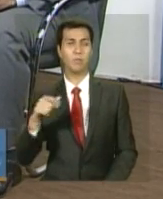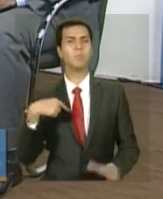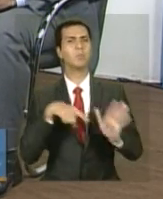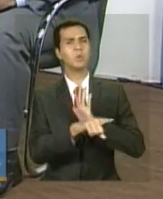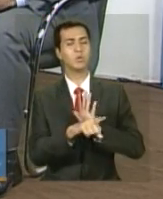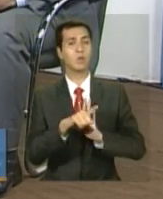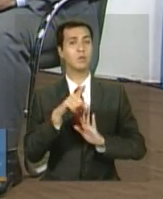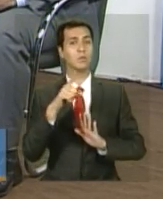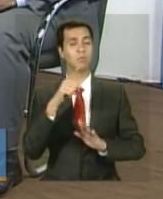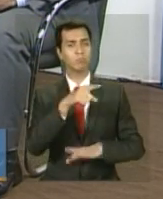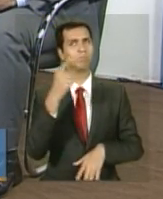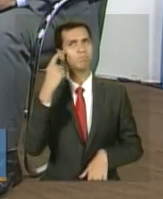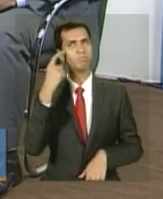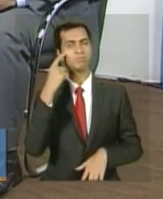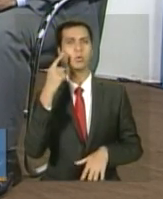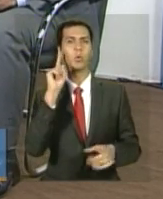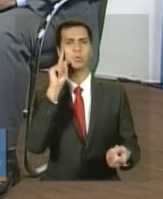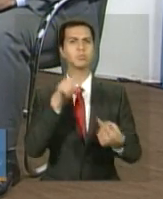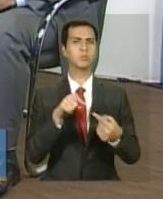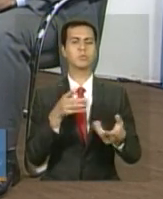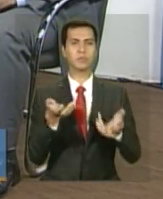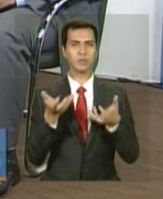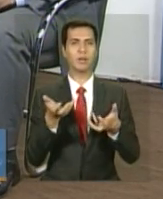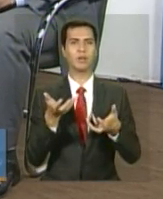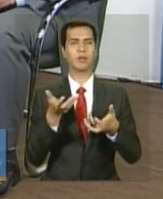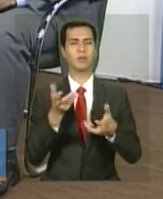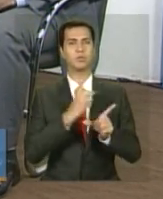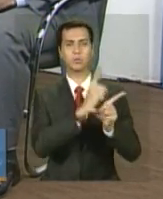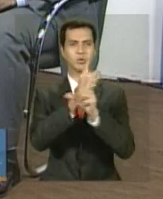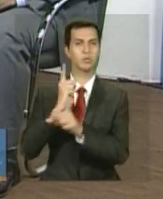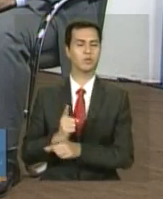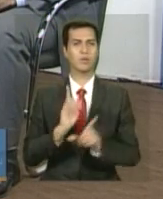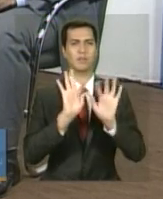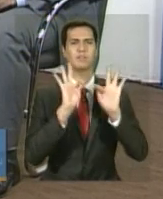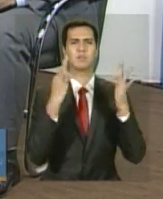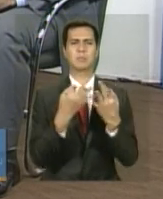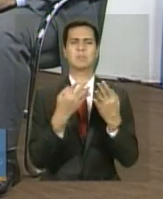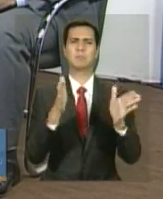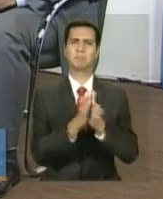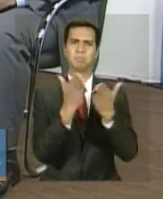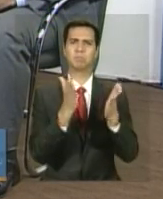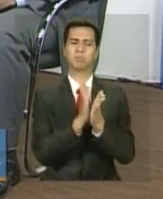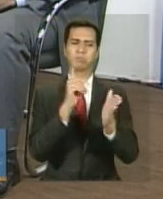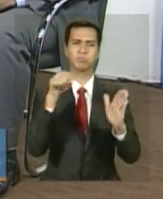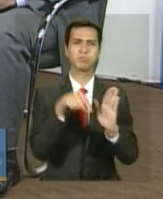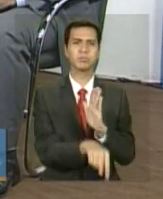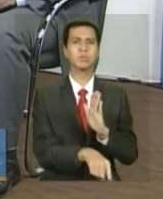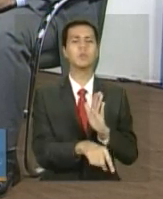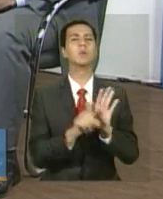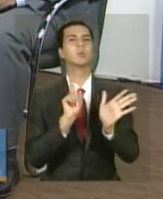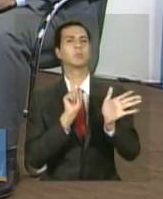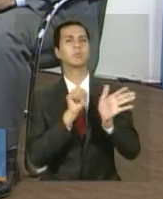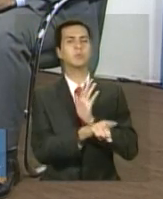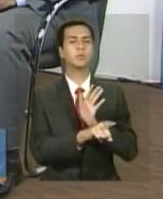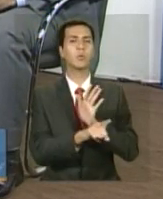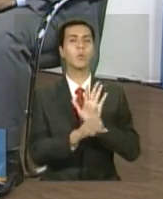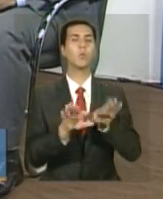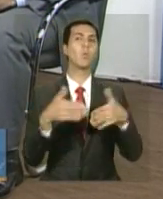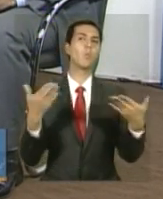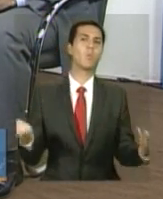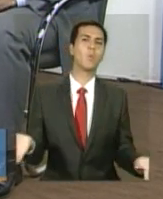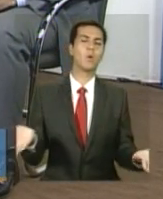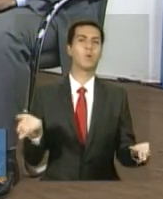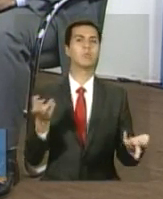essas famílias que estão em situação de extrema pobreza no Brasil qual que é o papel Qual que é a